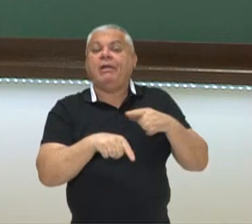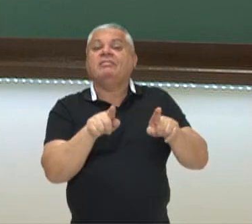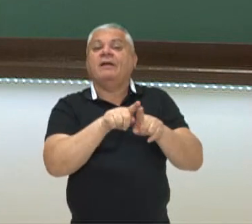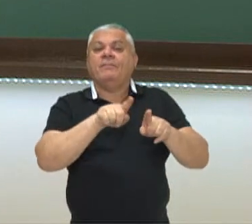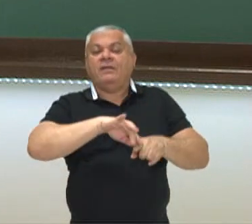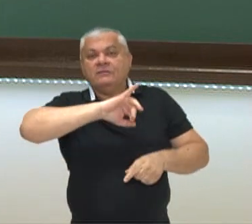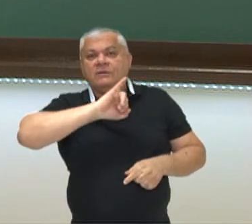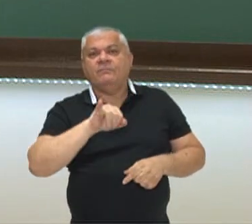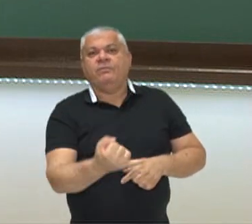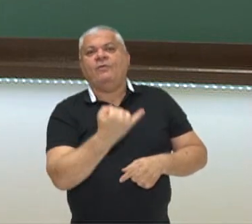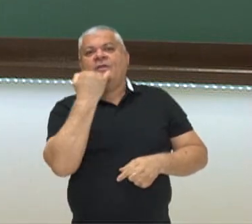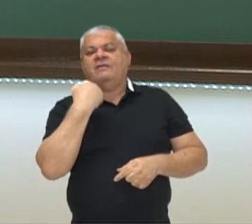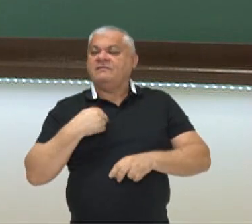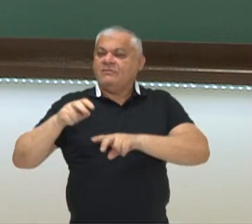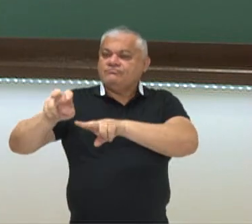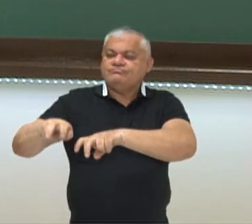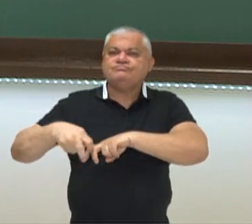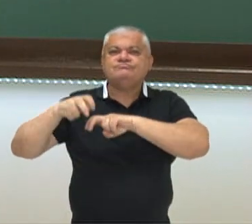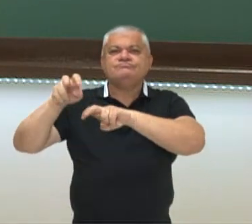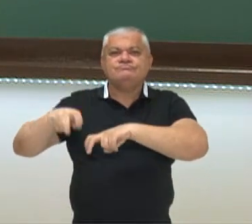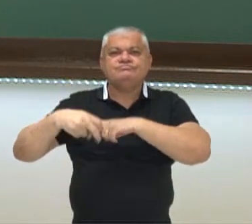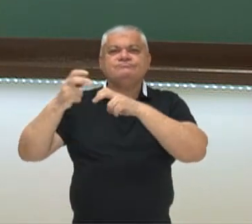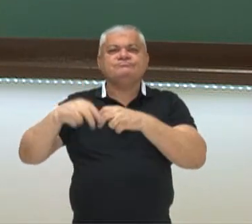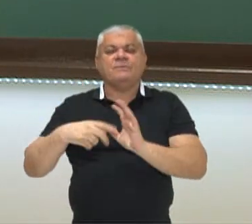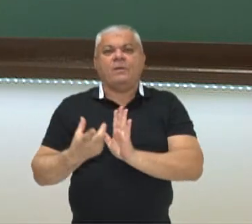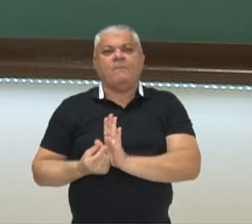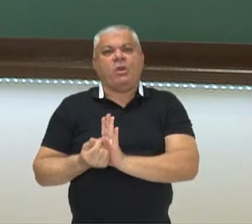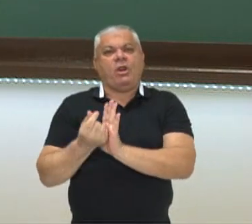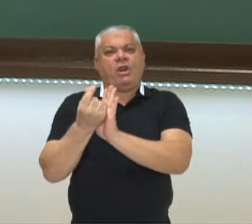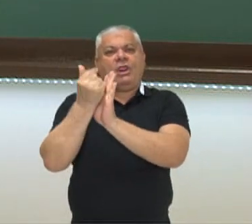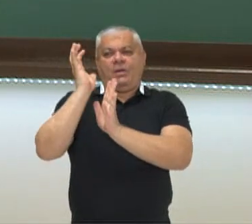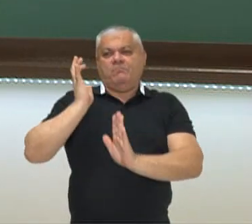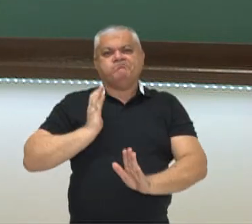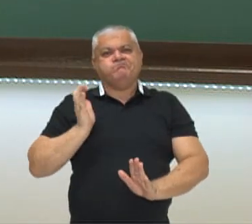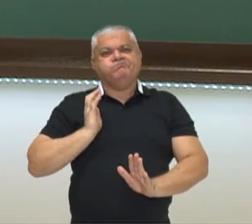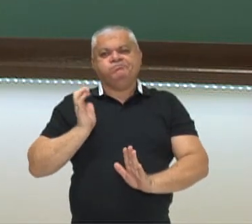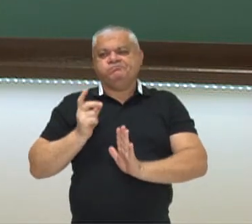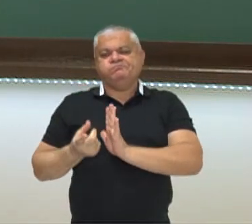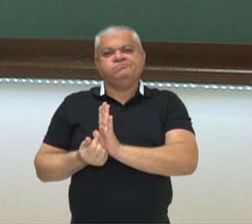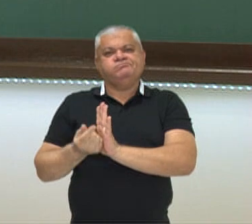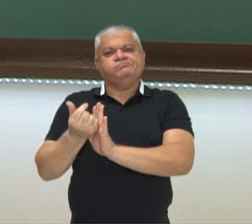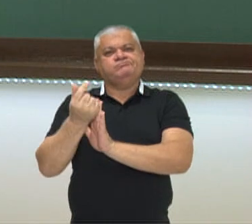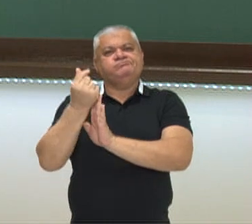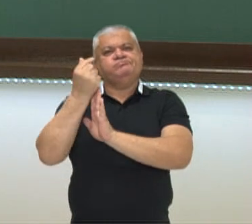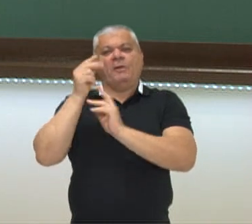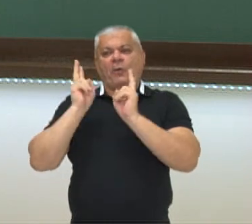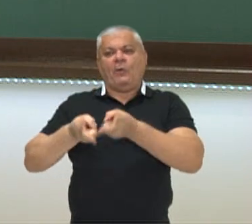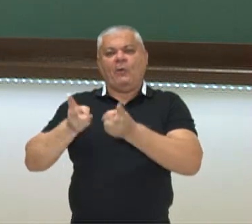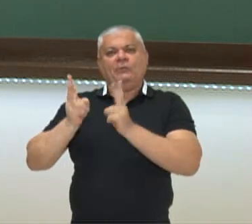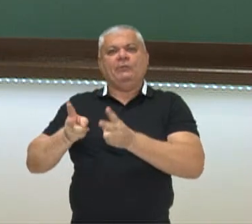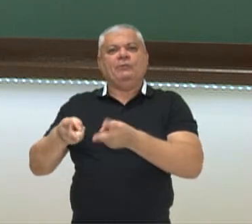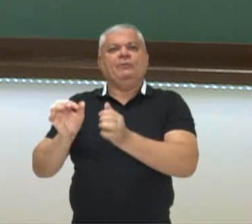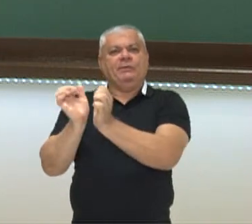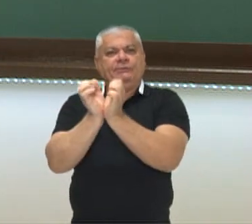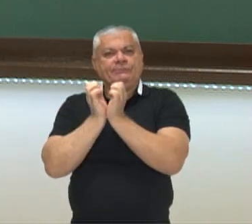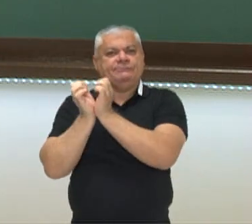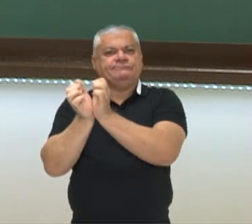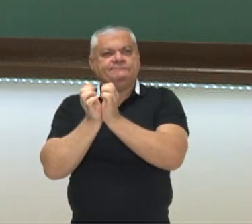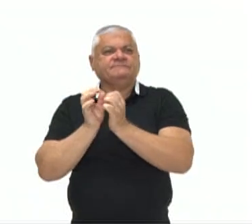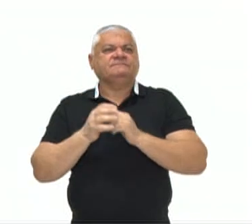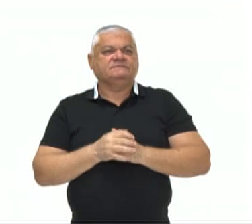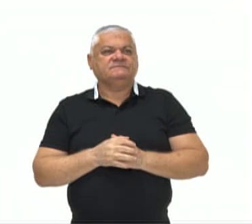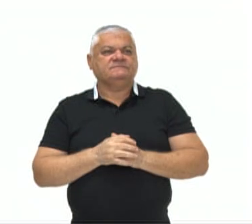né, agrário por aqueles burgueses, digamos assim, para aqueles que detinham o poder de uma pequena elite local.